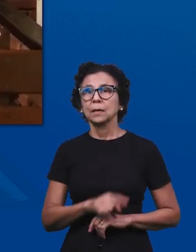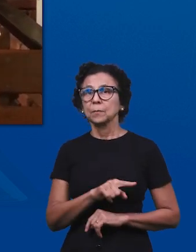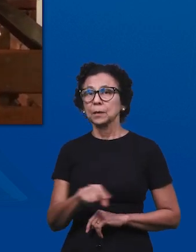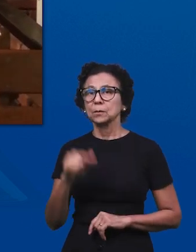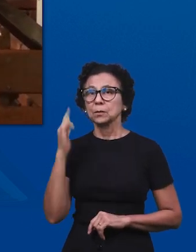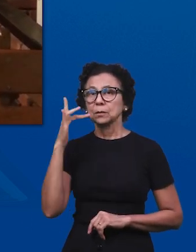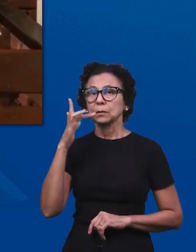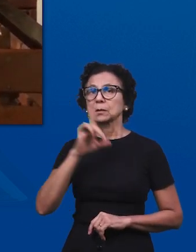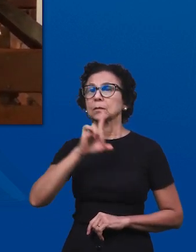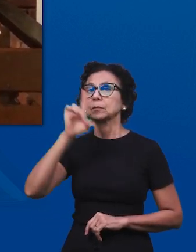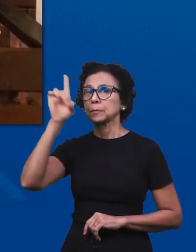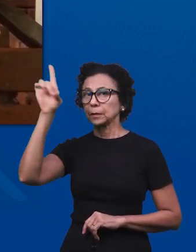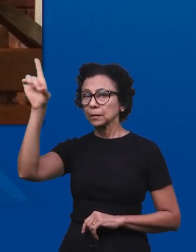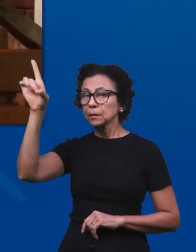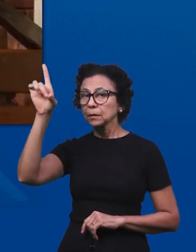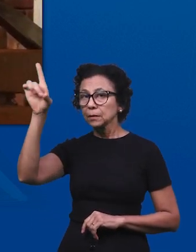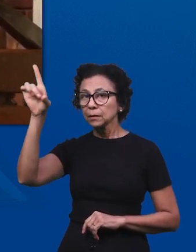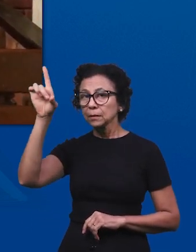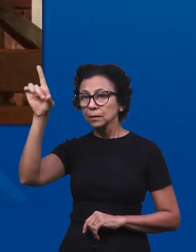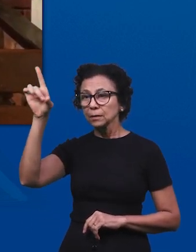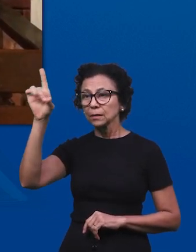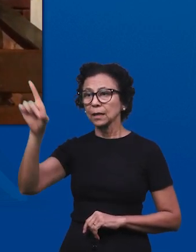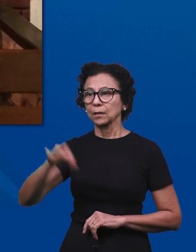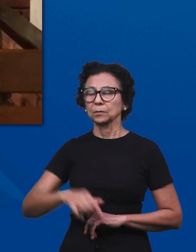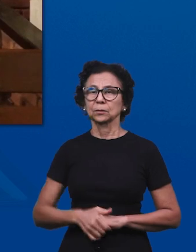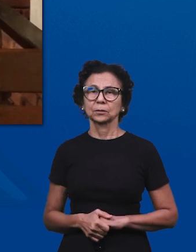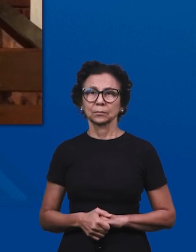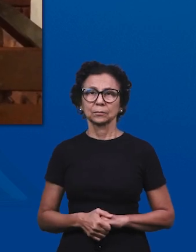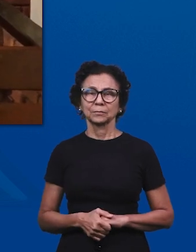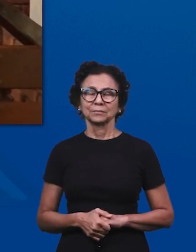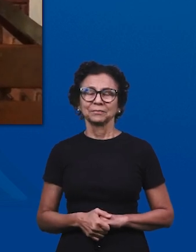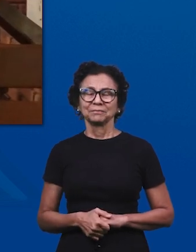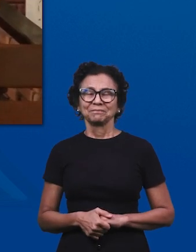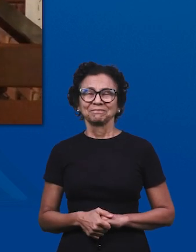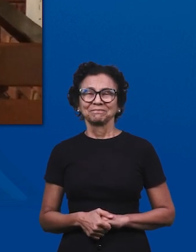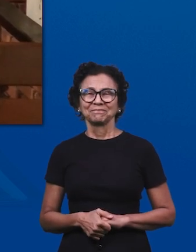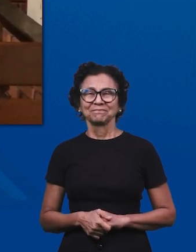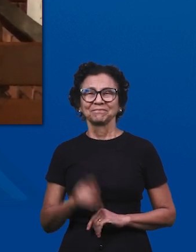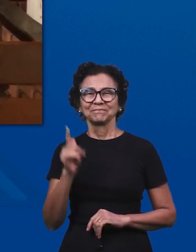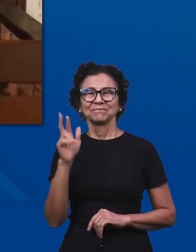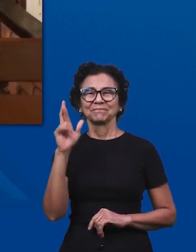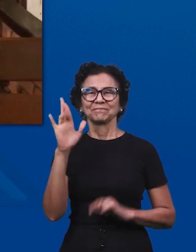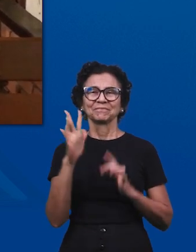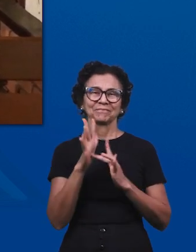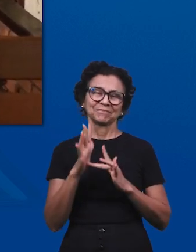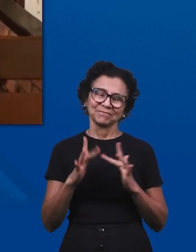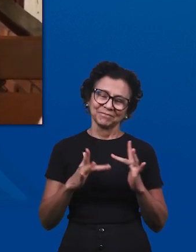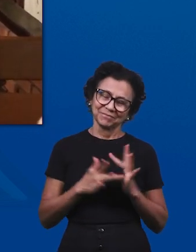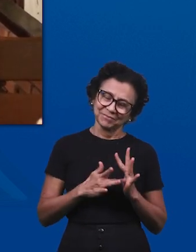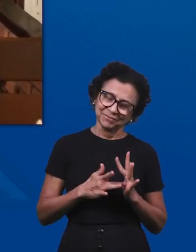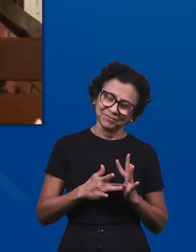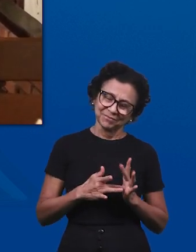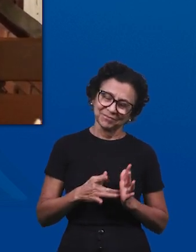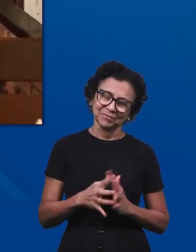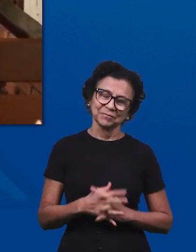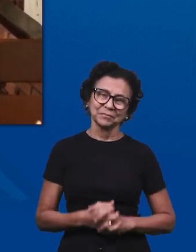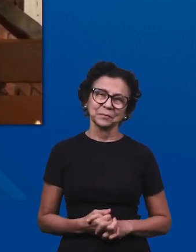teme a Deus e guarda os seus mandamentos, porque este é o dever de todo homem. A paz do